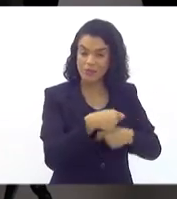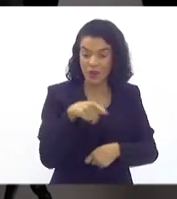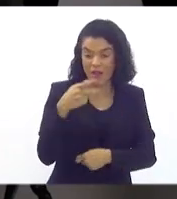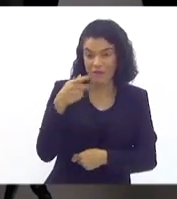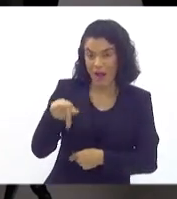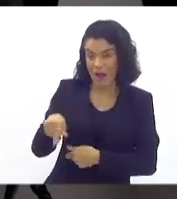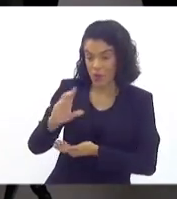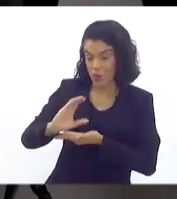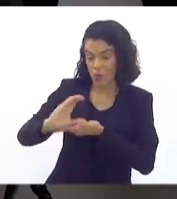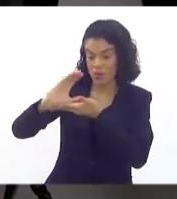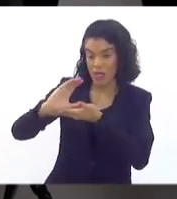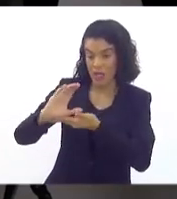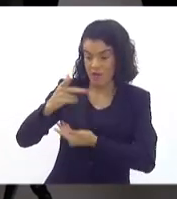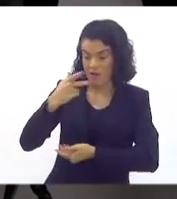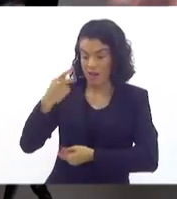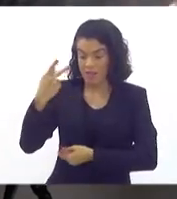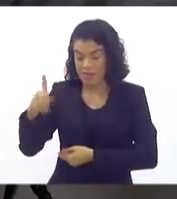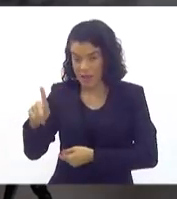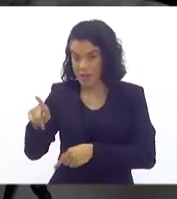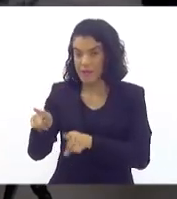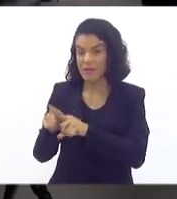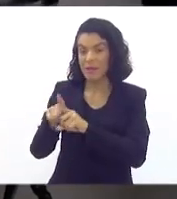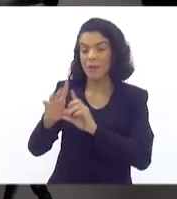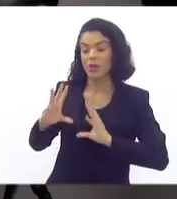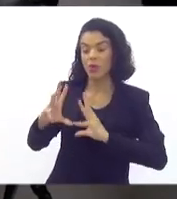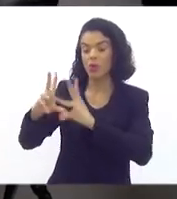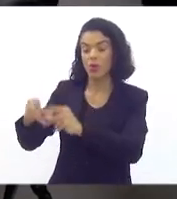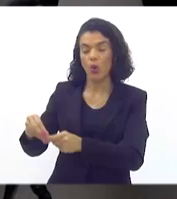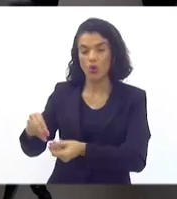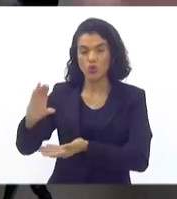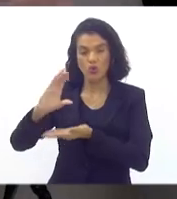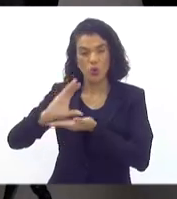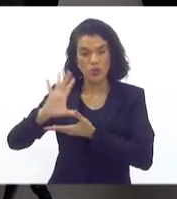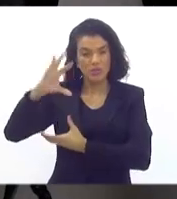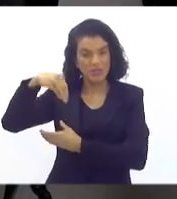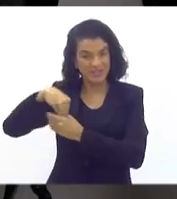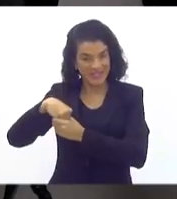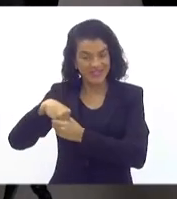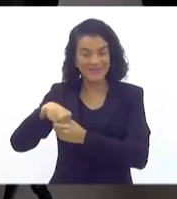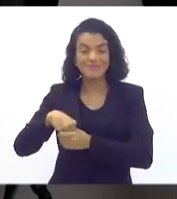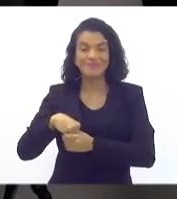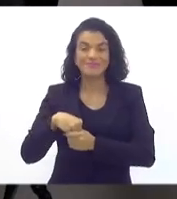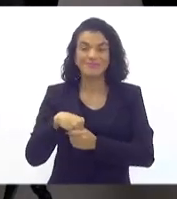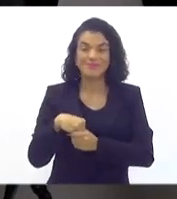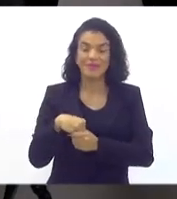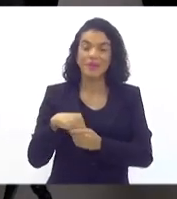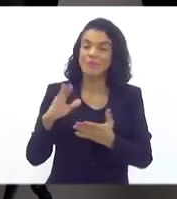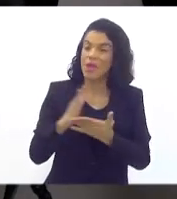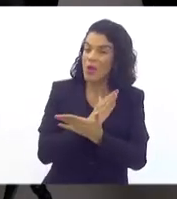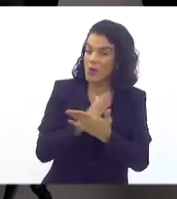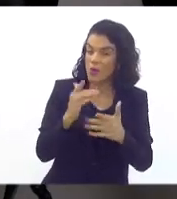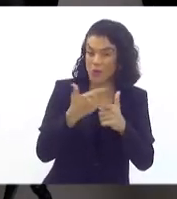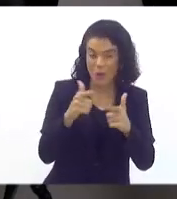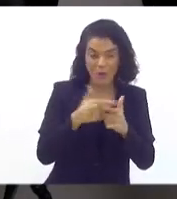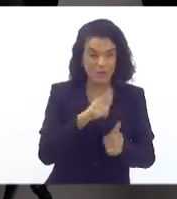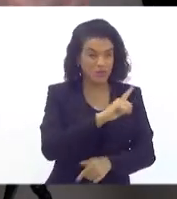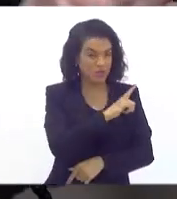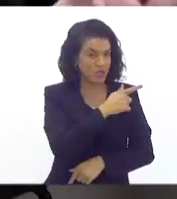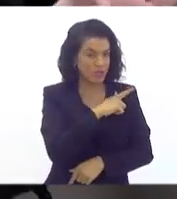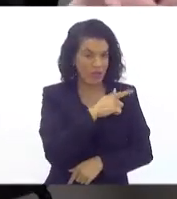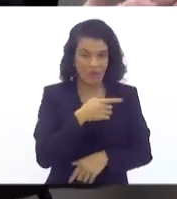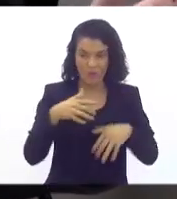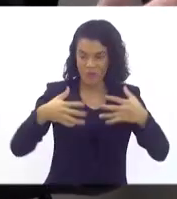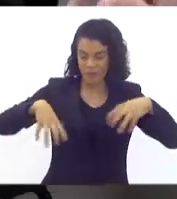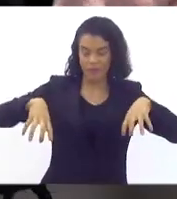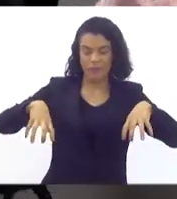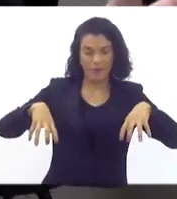ele fala dele e de todos os conselheiros tá e alguns problemas de gestão não passam